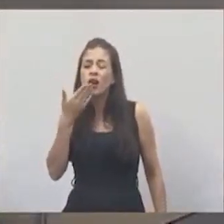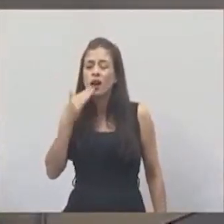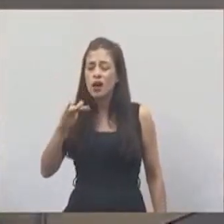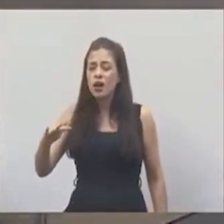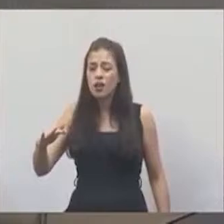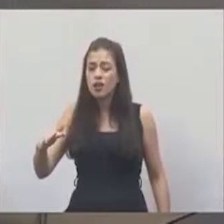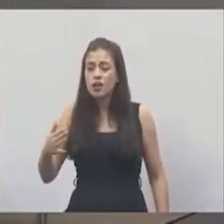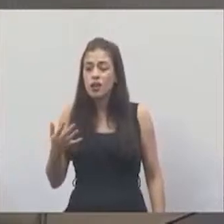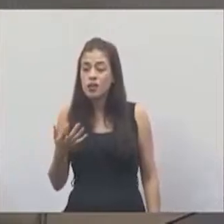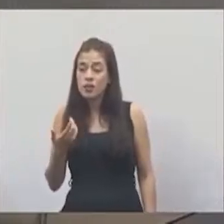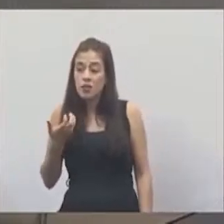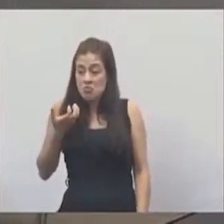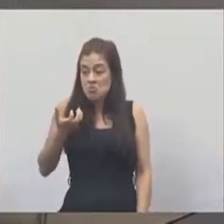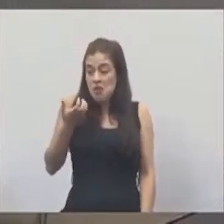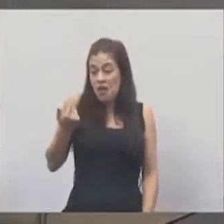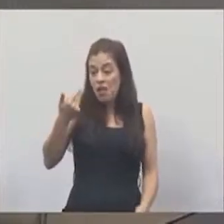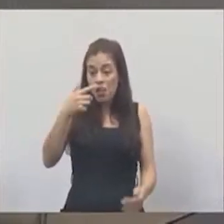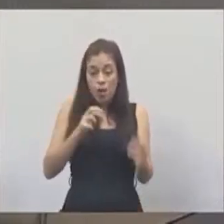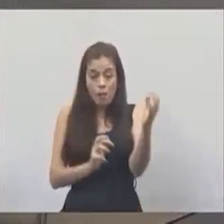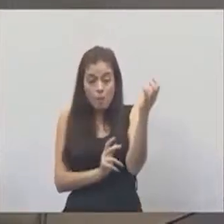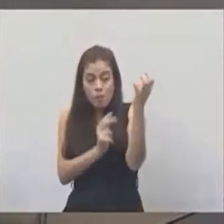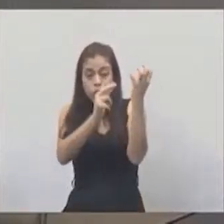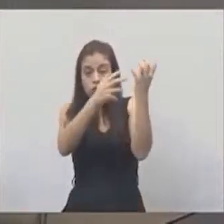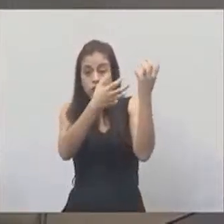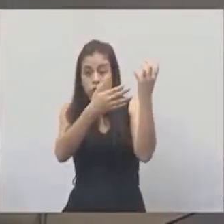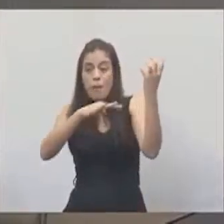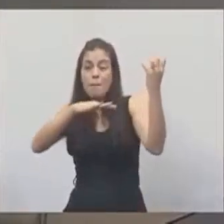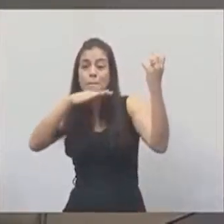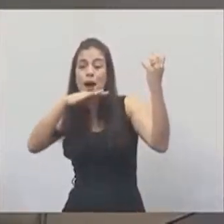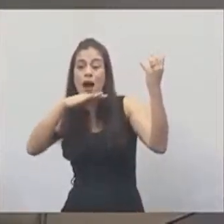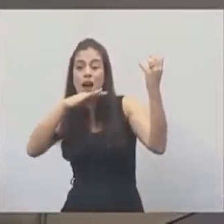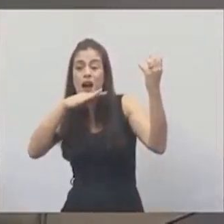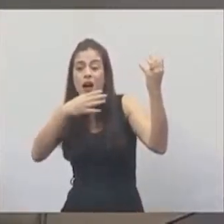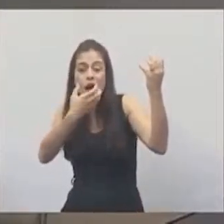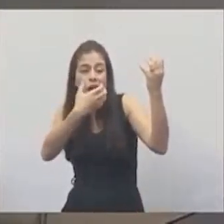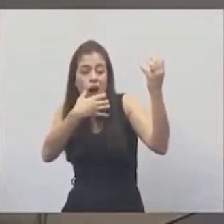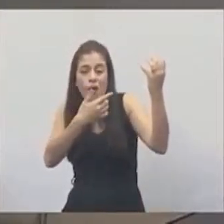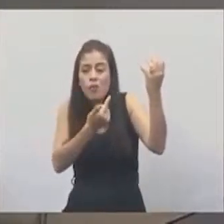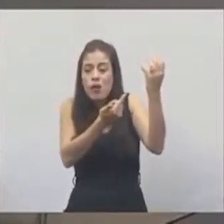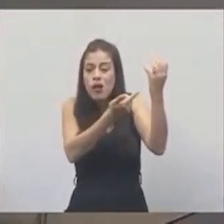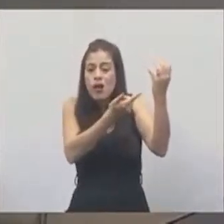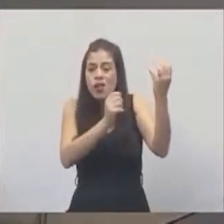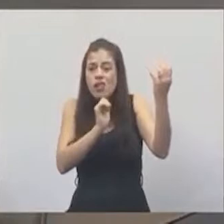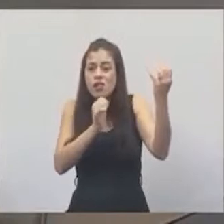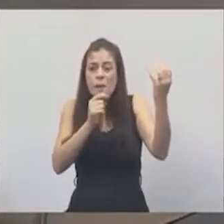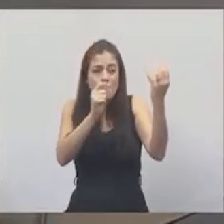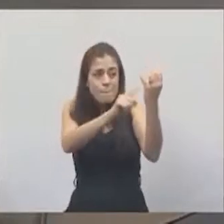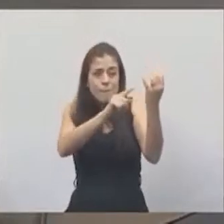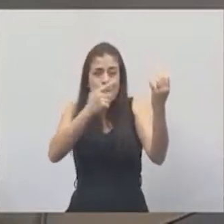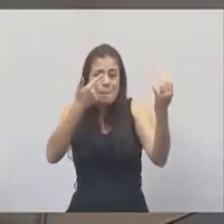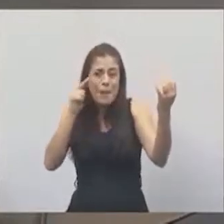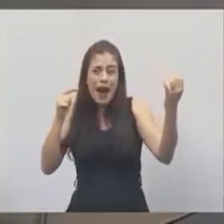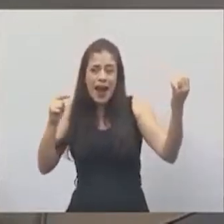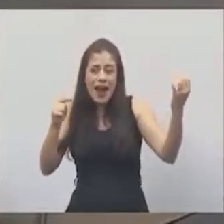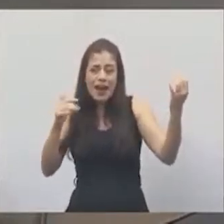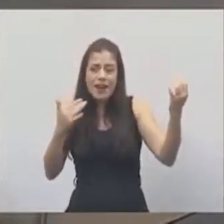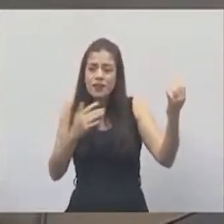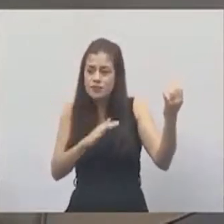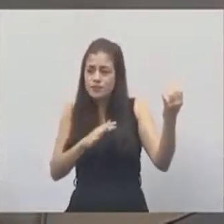querer apanhar a manga. E aí pode levar um choque lá e acabar morrendo. Tá cheio de